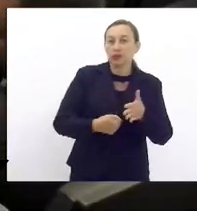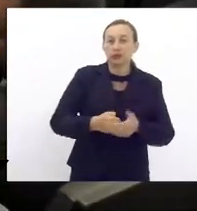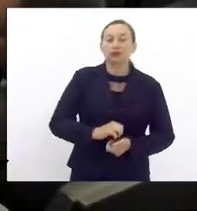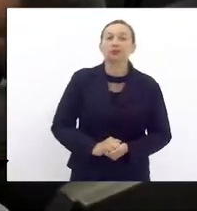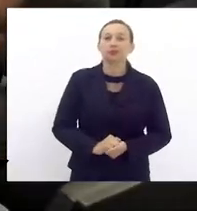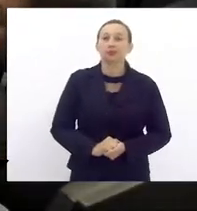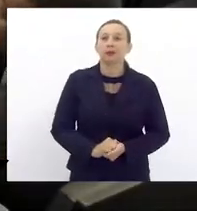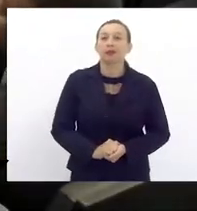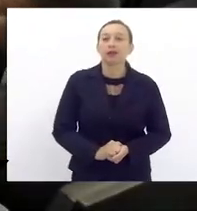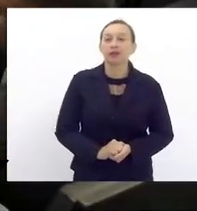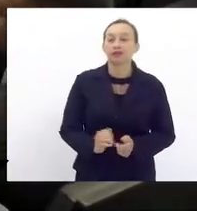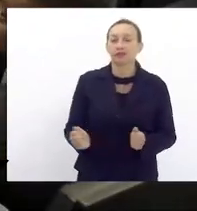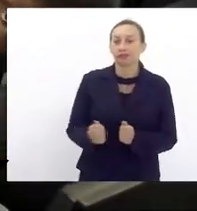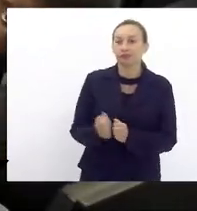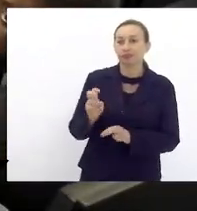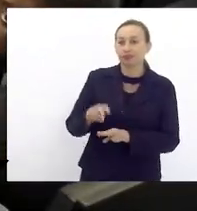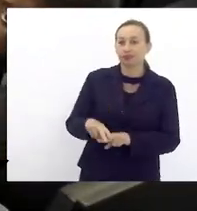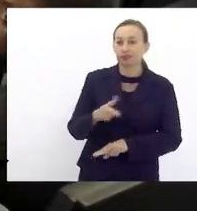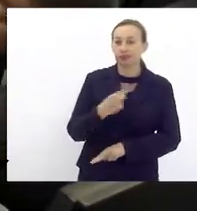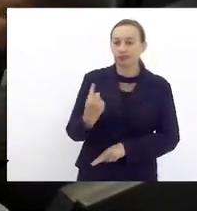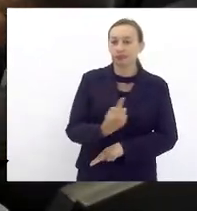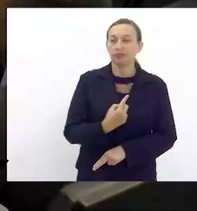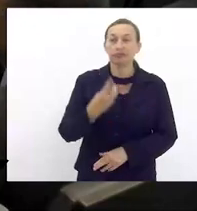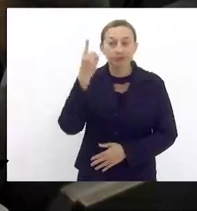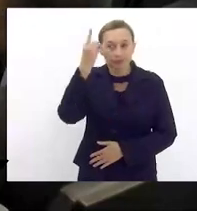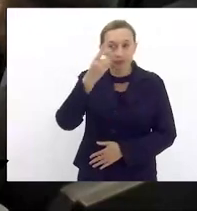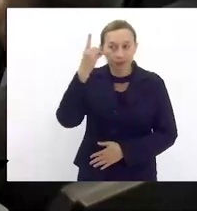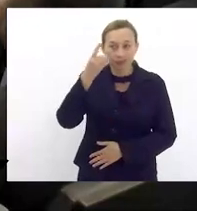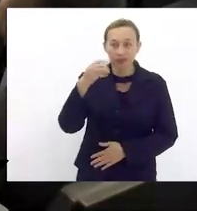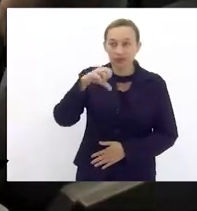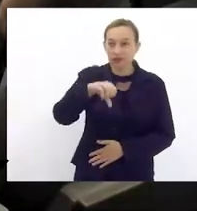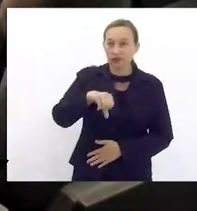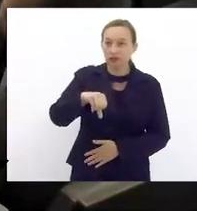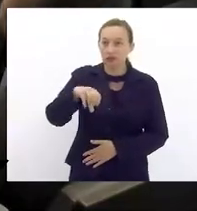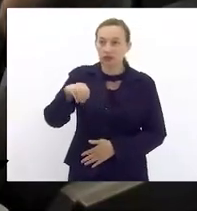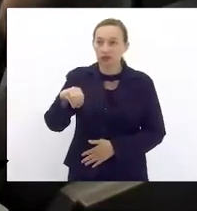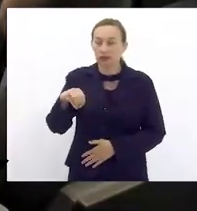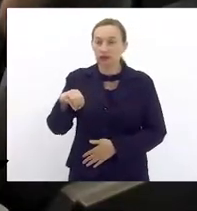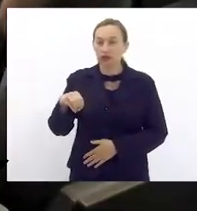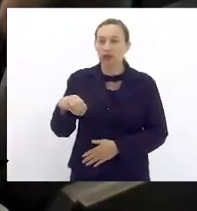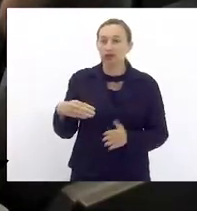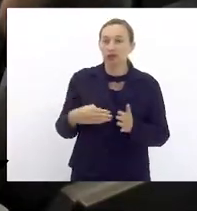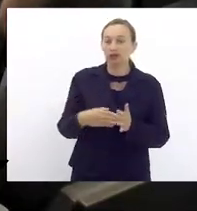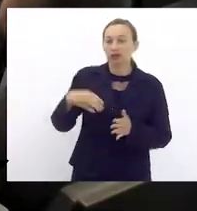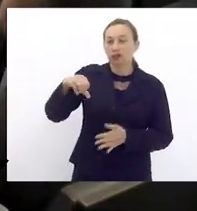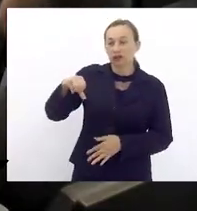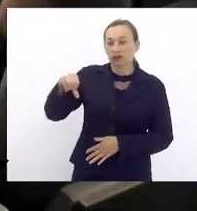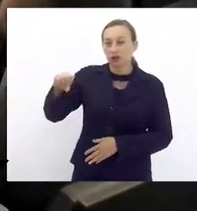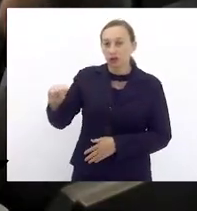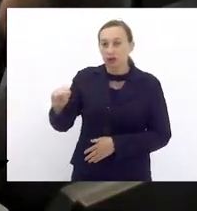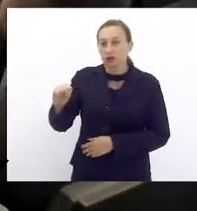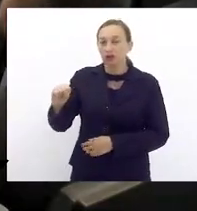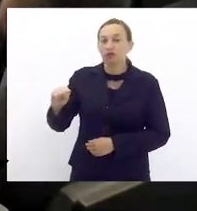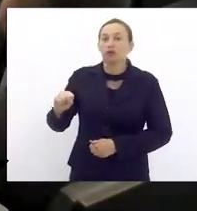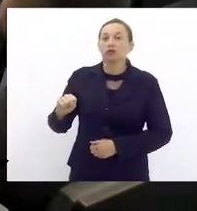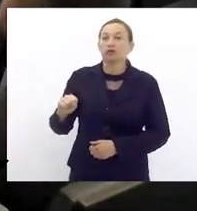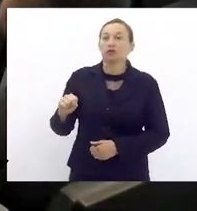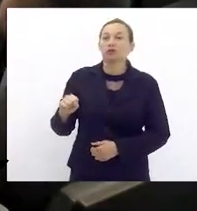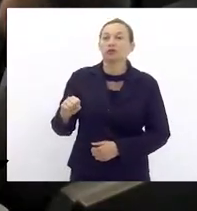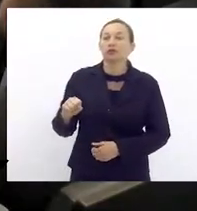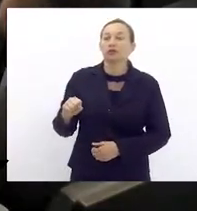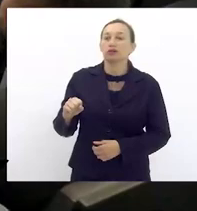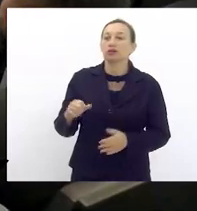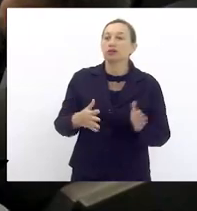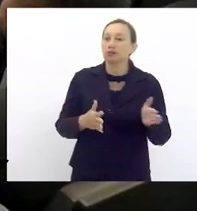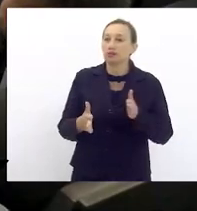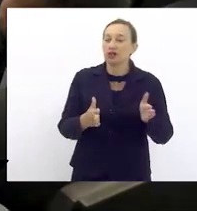ataque sentado com a gente Deputado entre 90 e 98 ele ainda tava na era